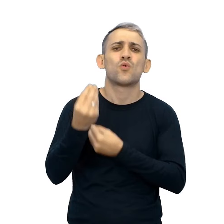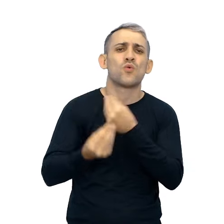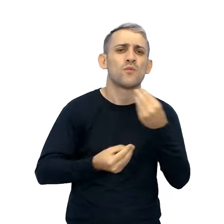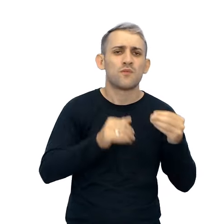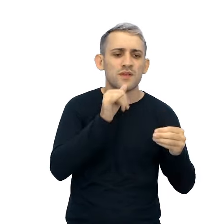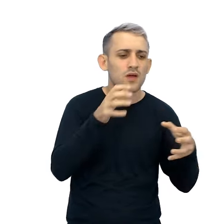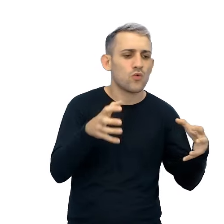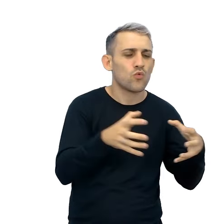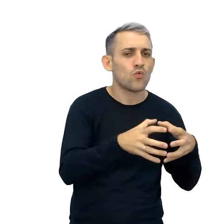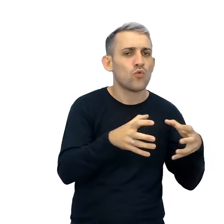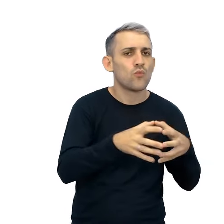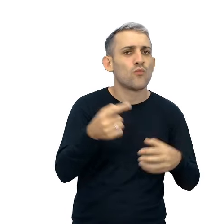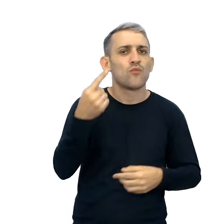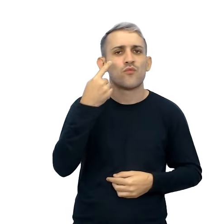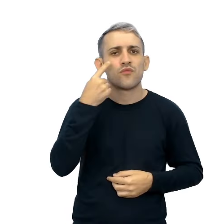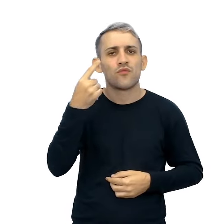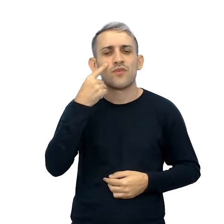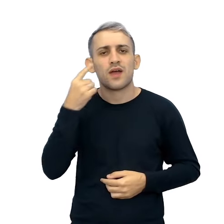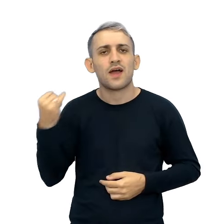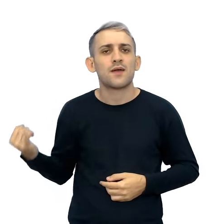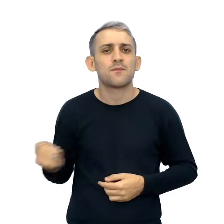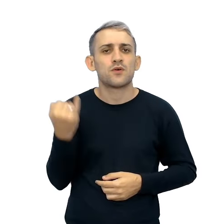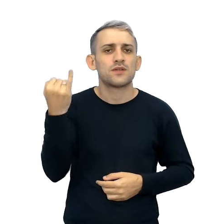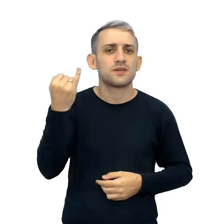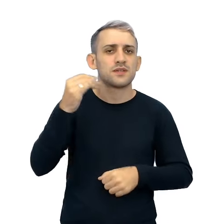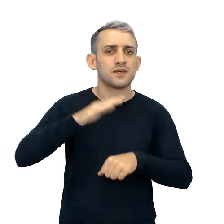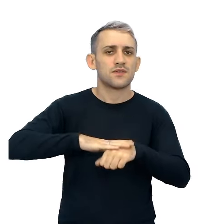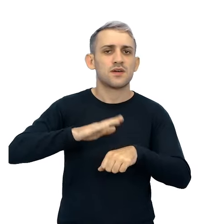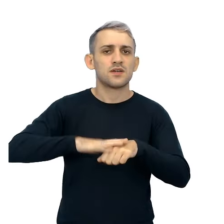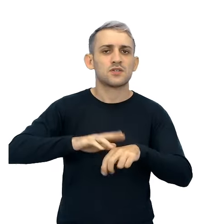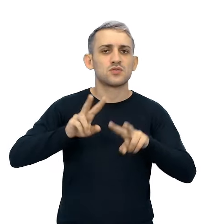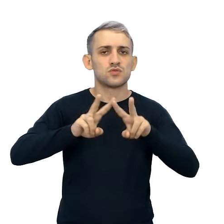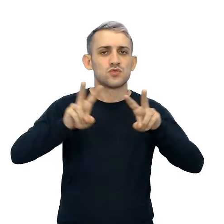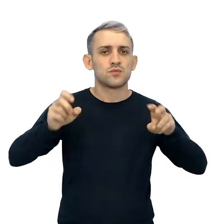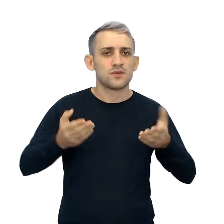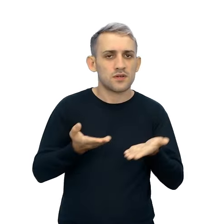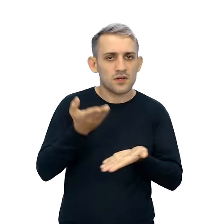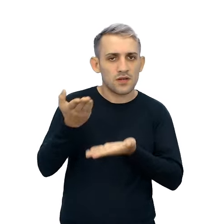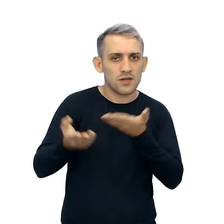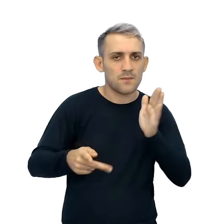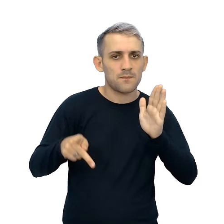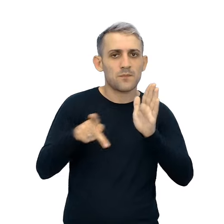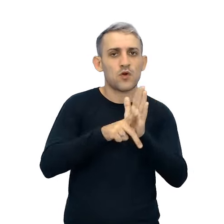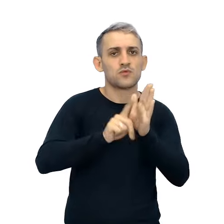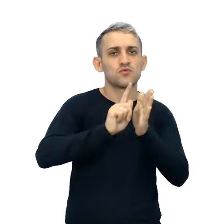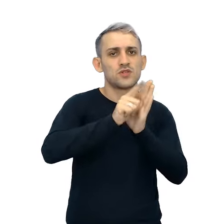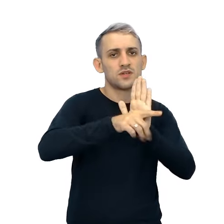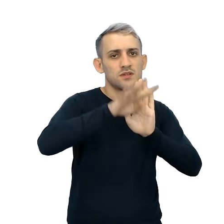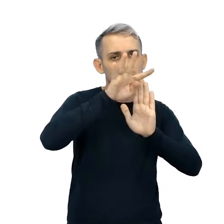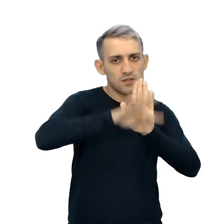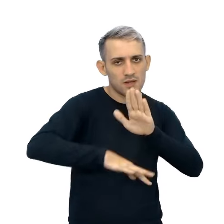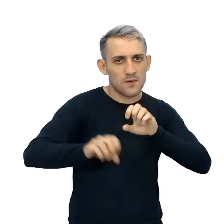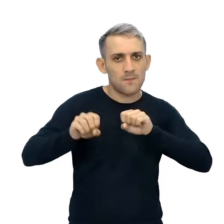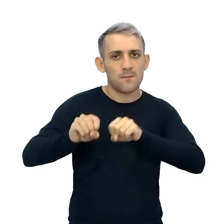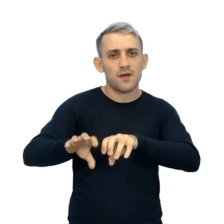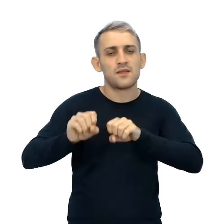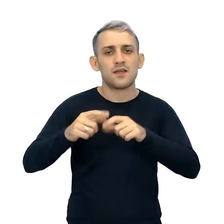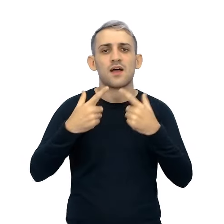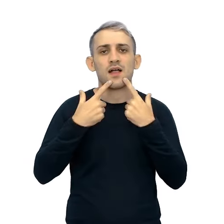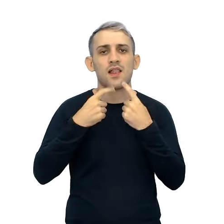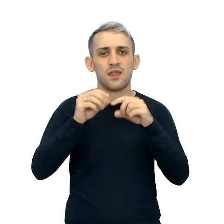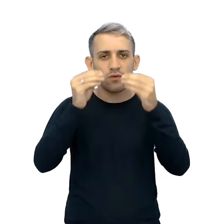grupo vê a relevância em relação a esse tratamento dado aos gêneros textuais para ensinar a língua